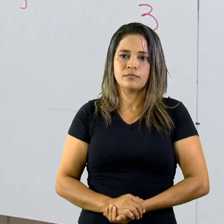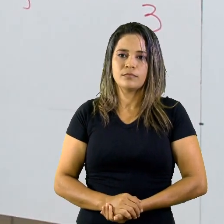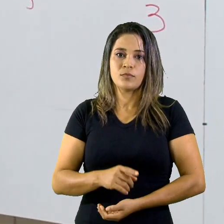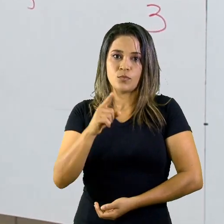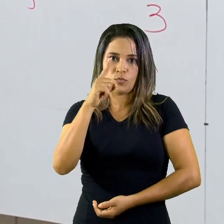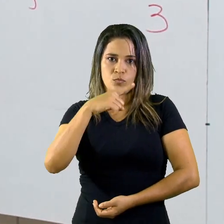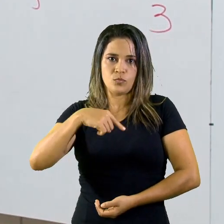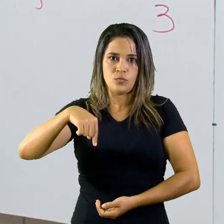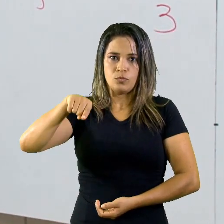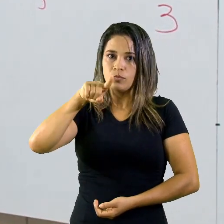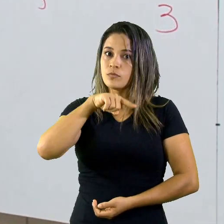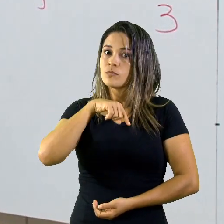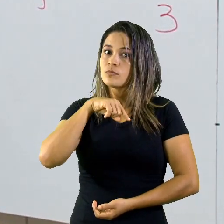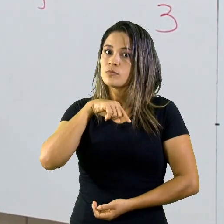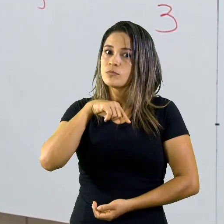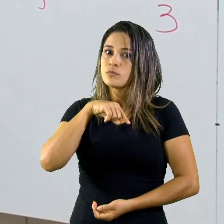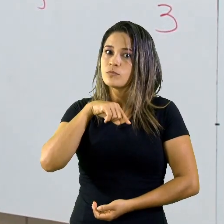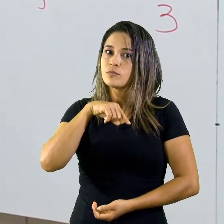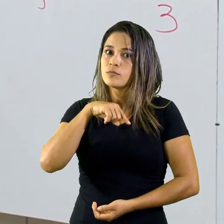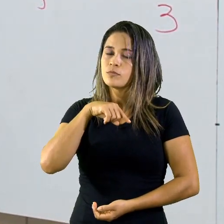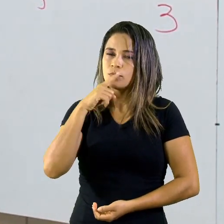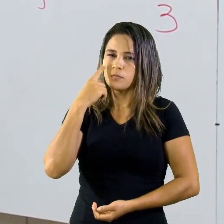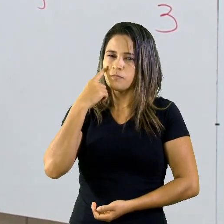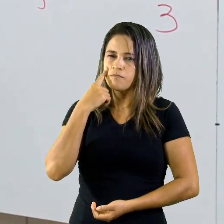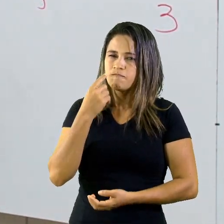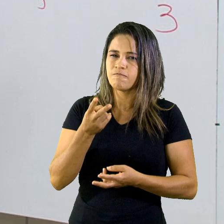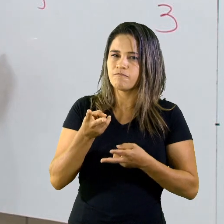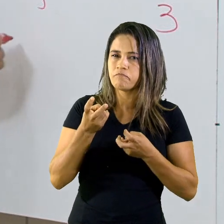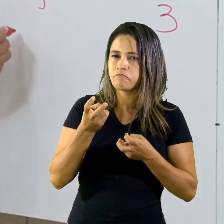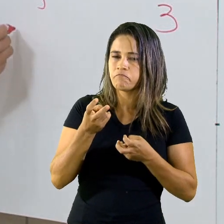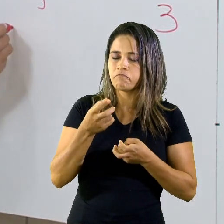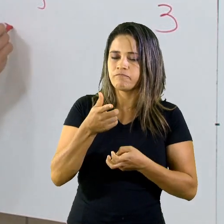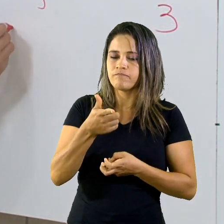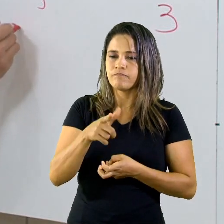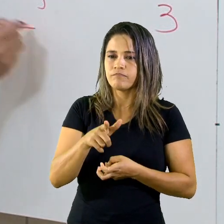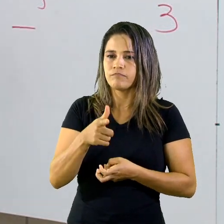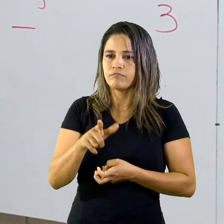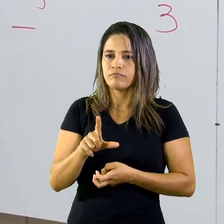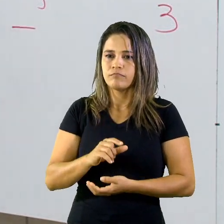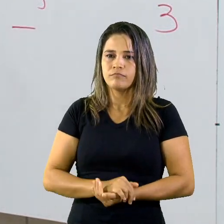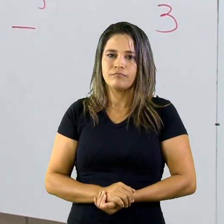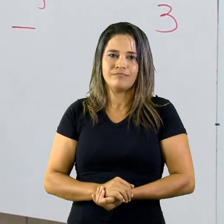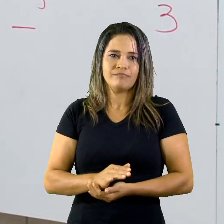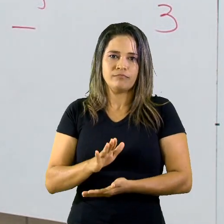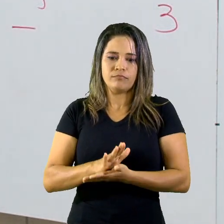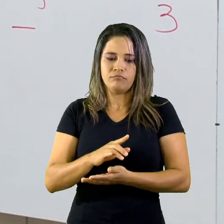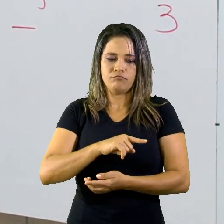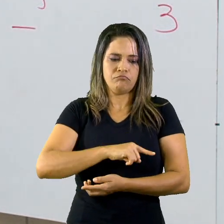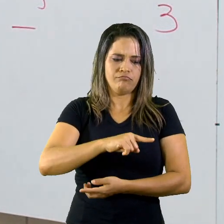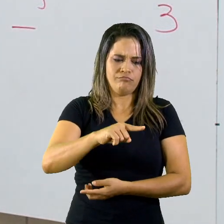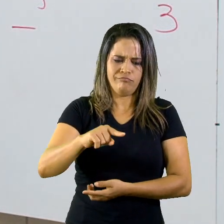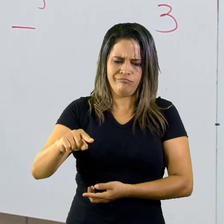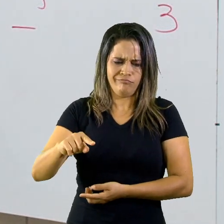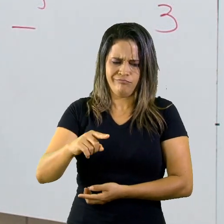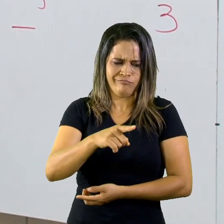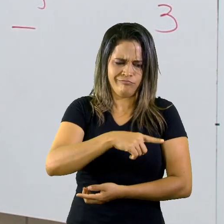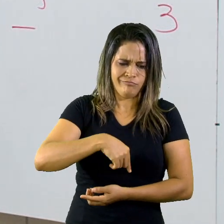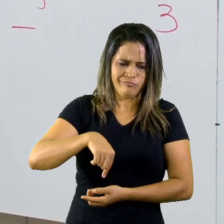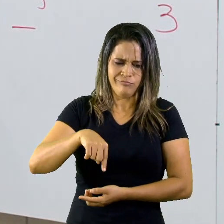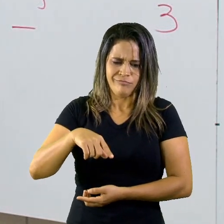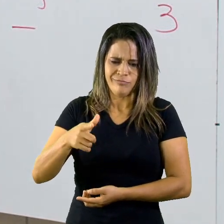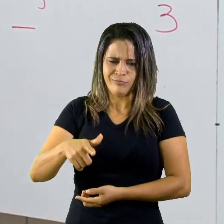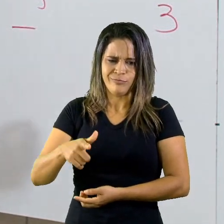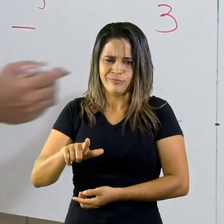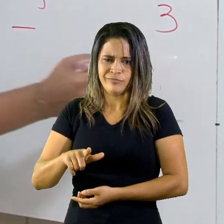círculo, como vocês podem perceber, ele não possui lado. Como vocês podem perceber, ele também